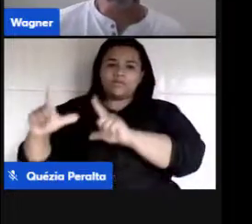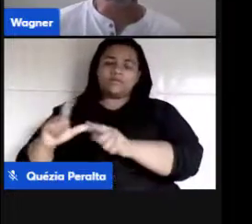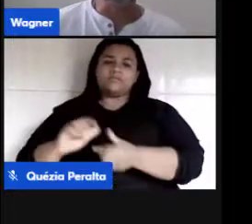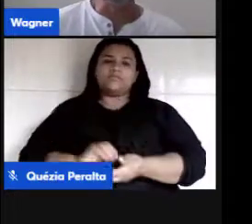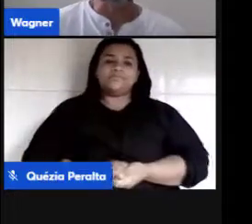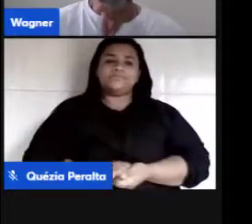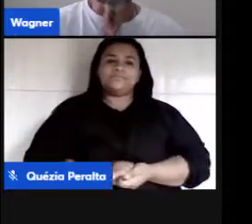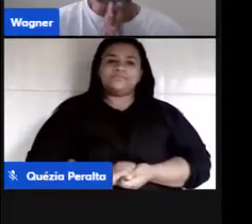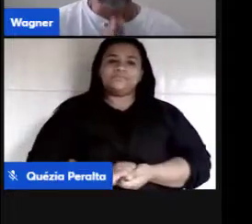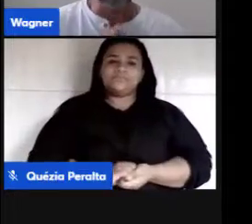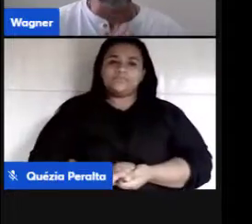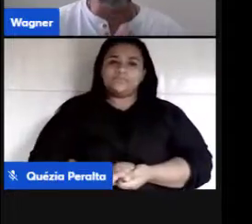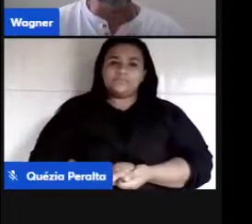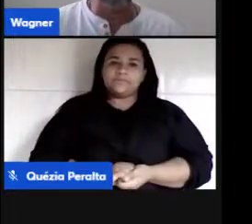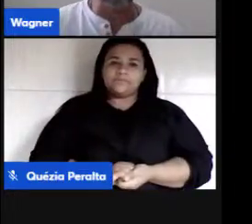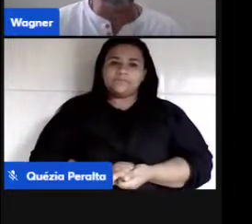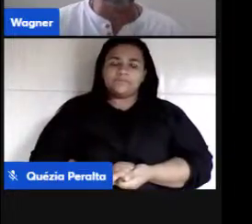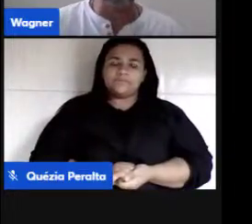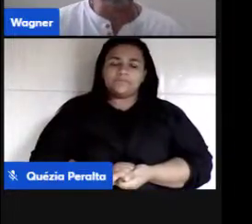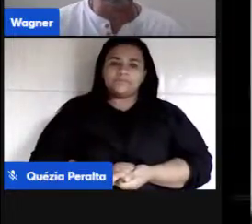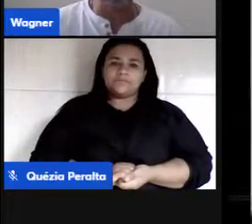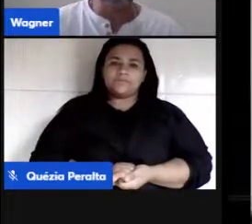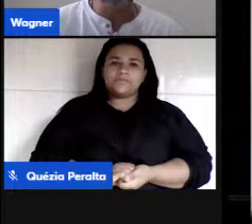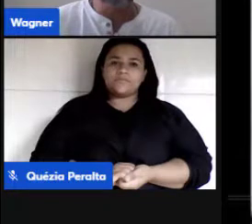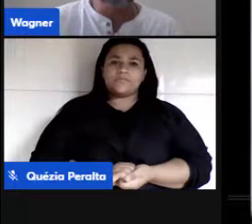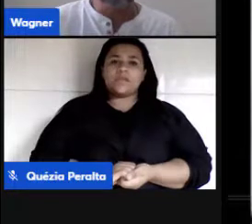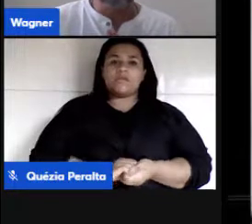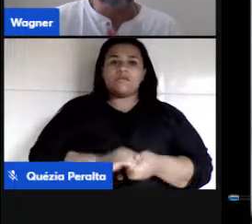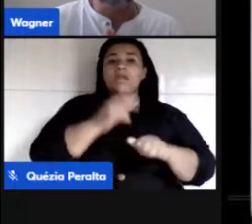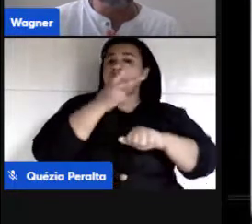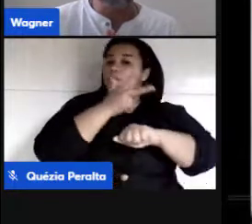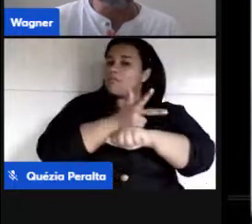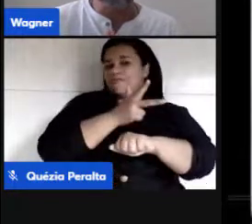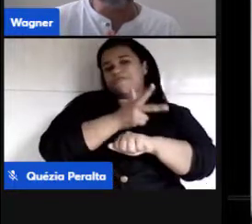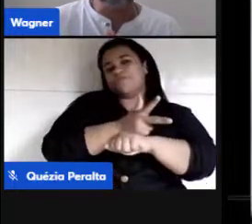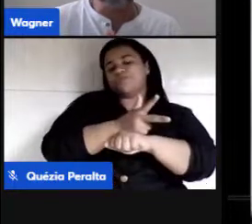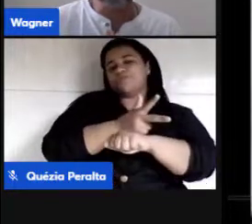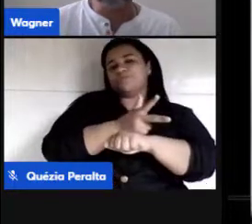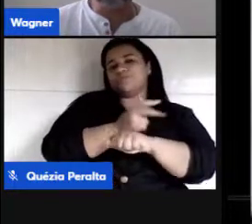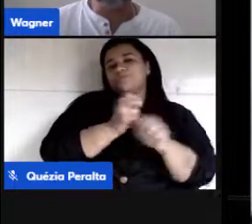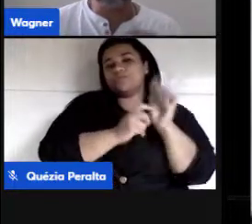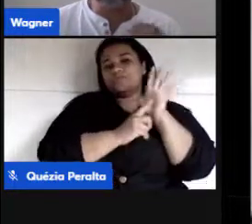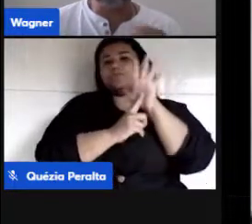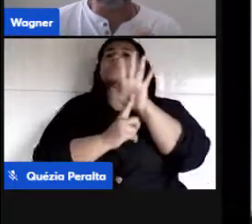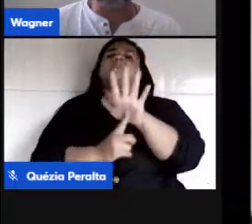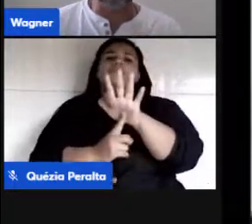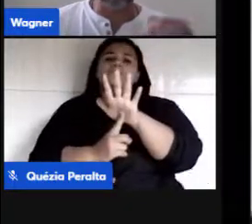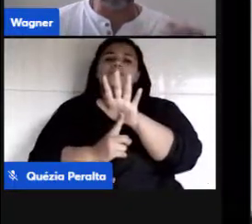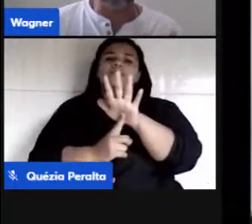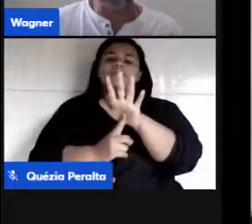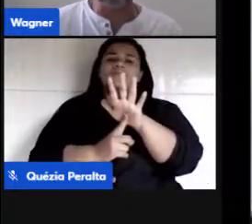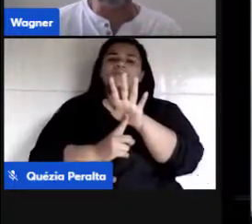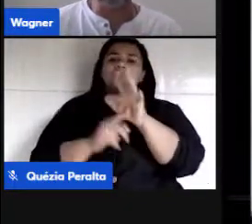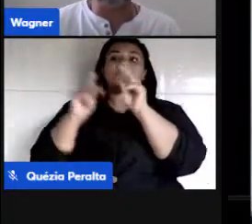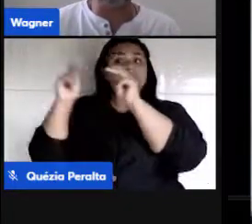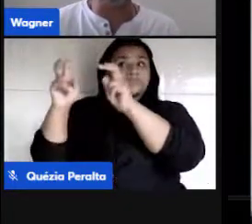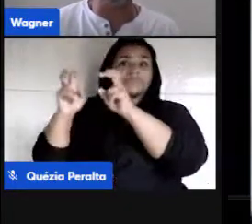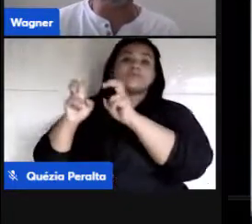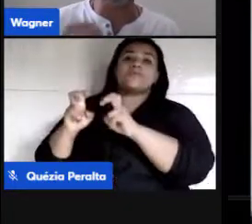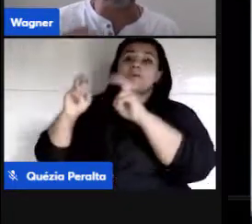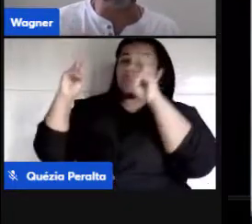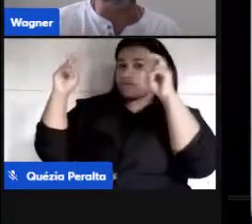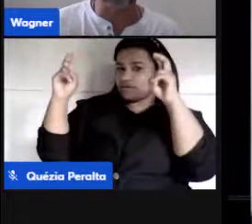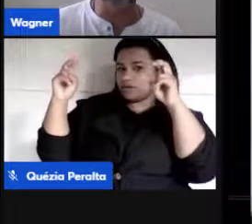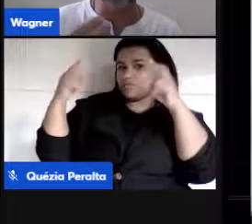Agora nós vamos disponibilizar a vocês um vídeo onde vocês irão perceber algumas temáticas, como jogos e brincadeiras,